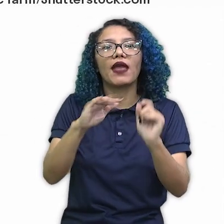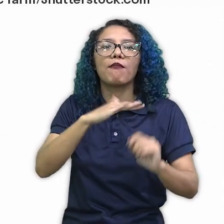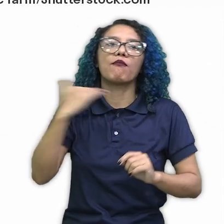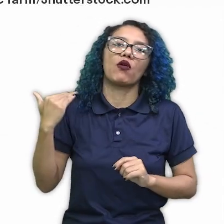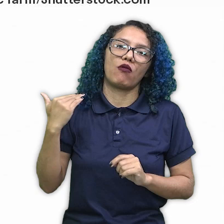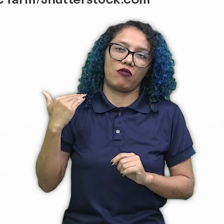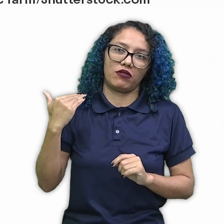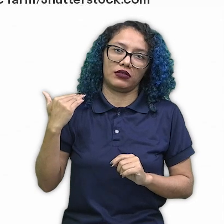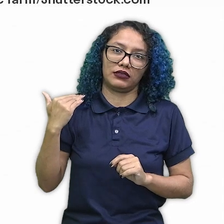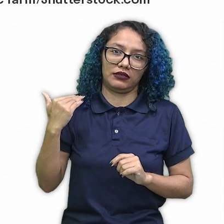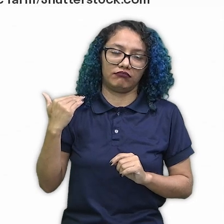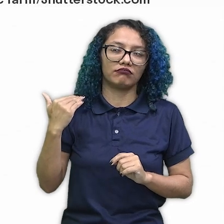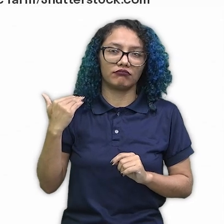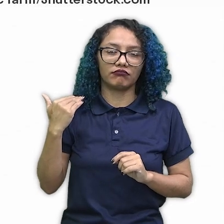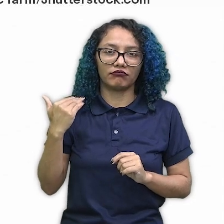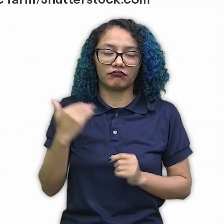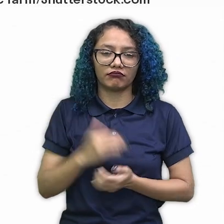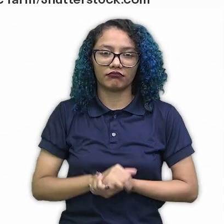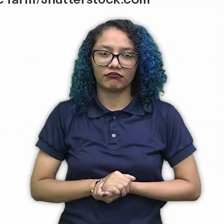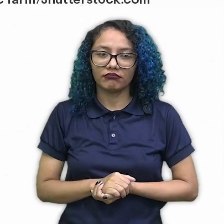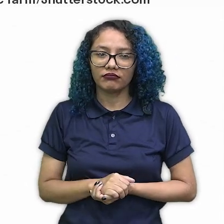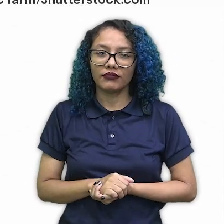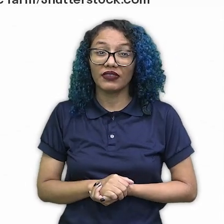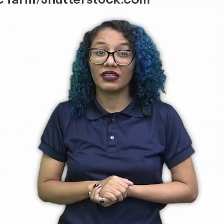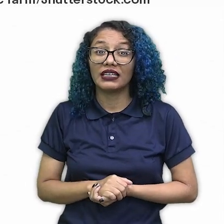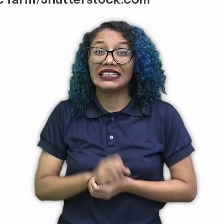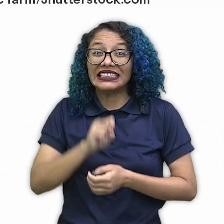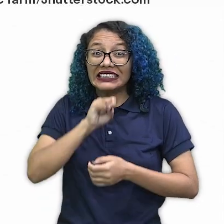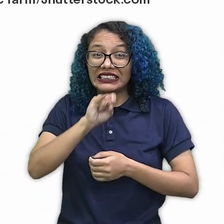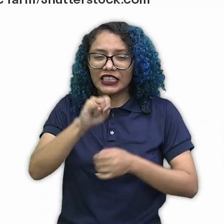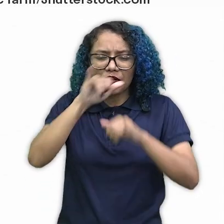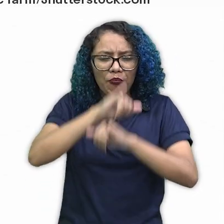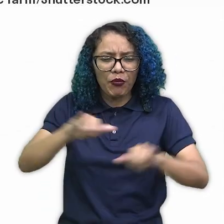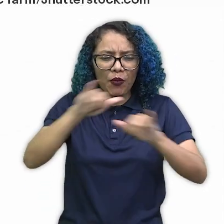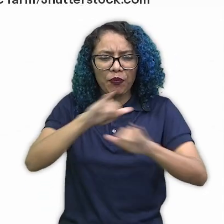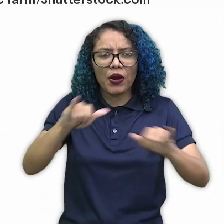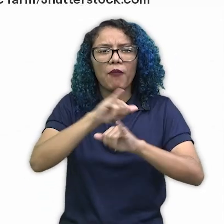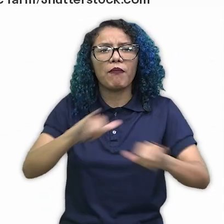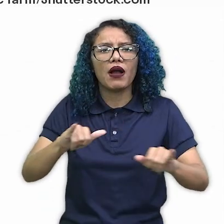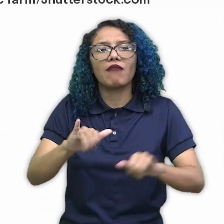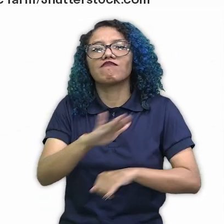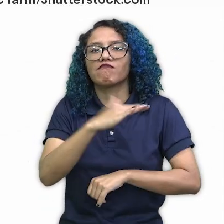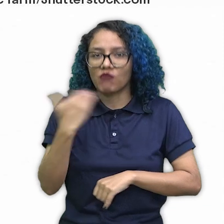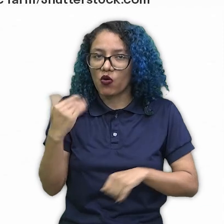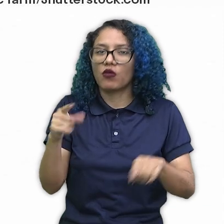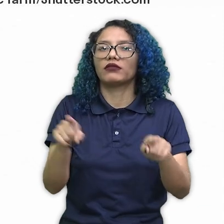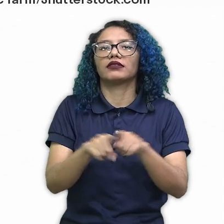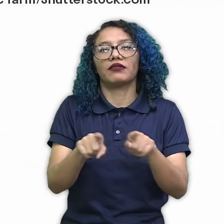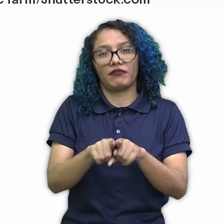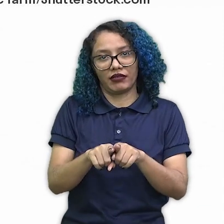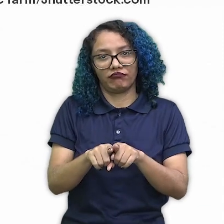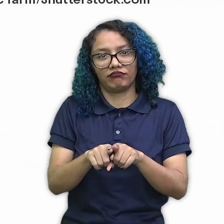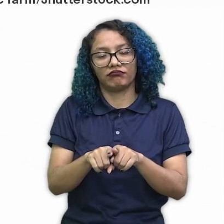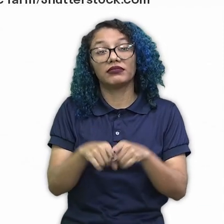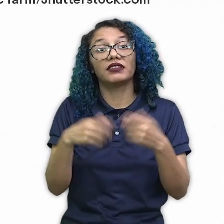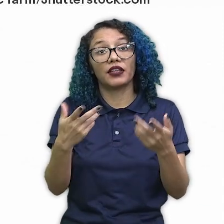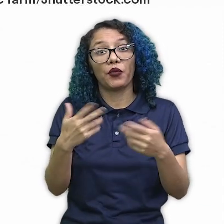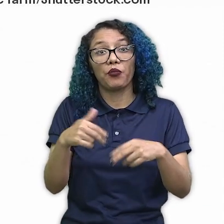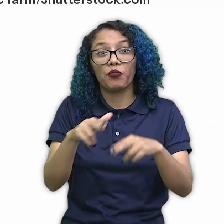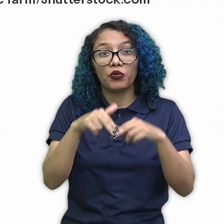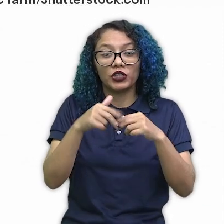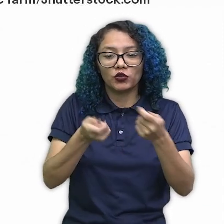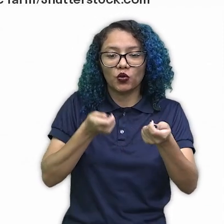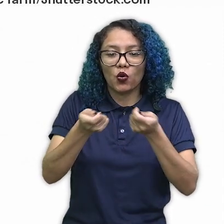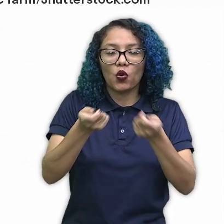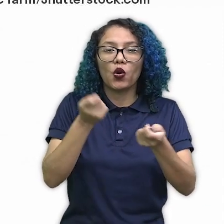né? E se colocar esse pensamento, então, a público, vai morrer. Então, pelo medo, né, a ideia era